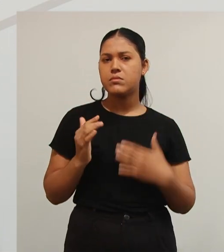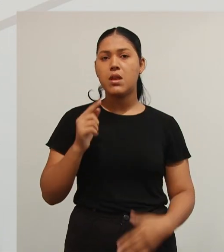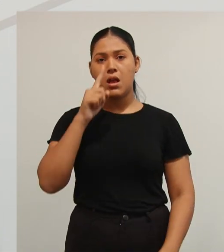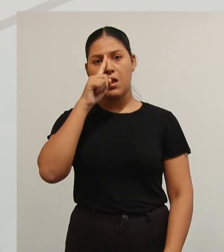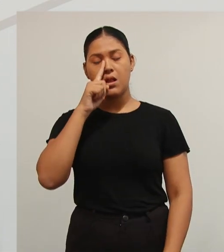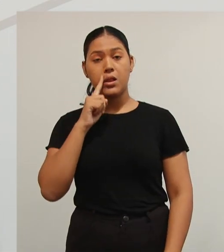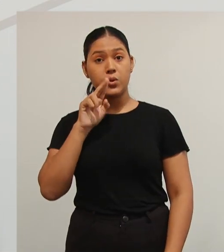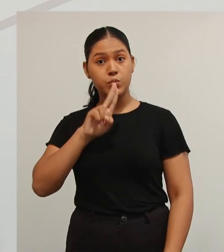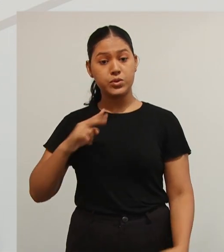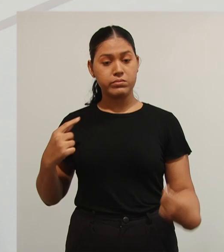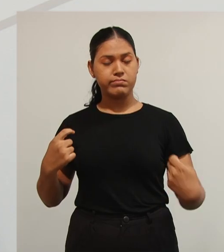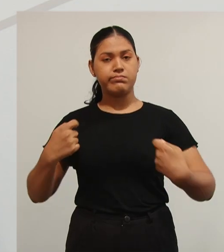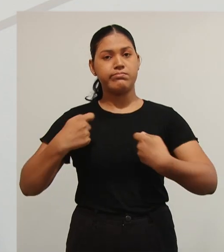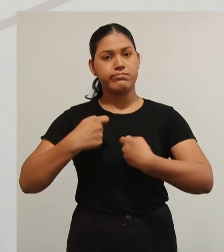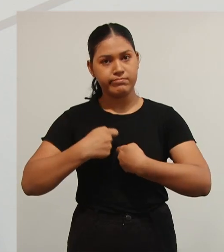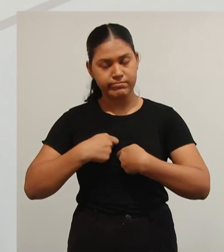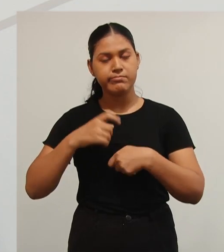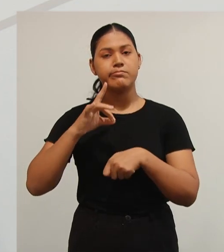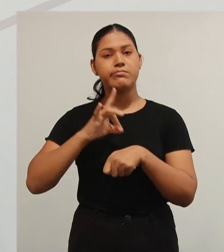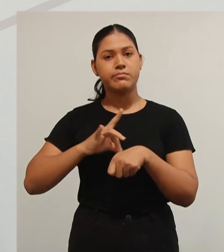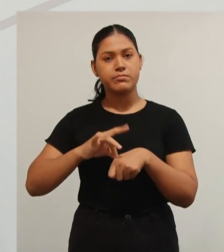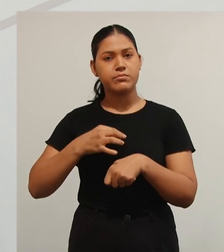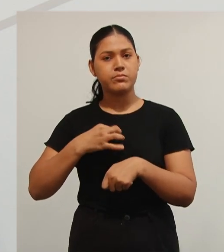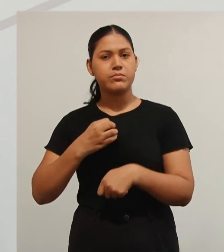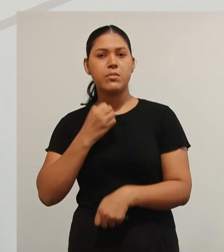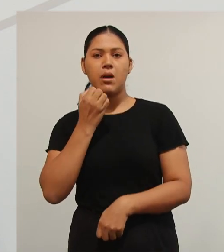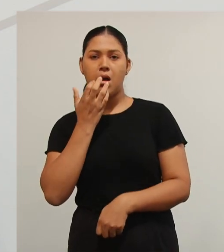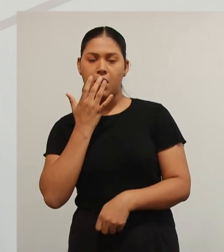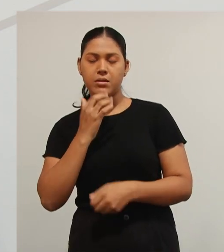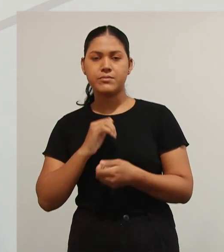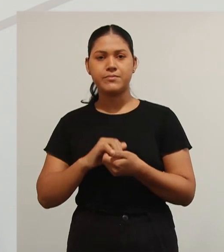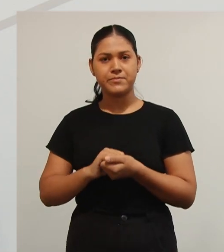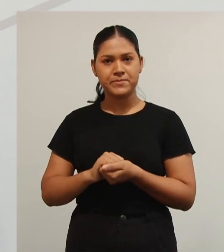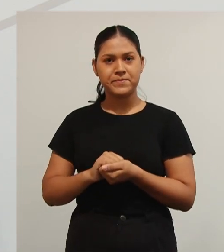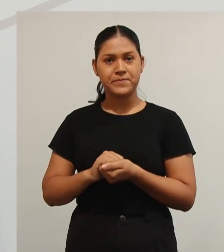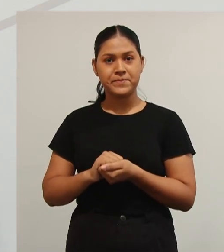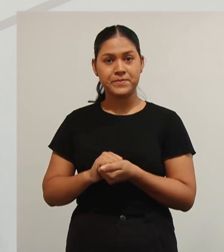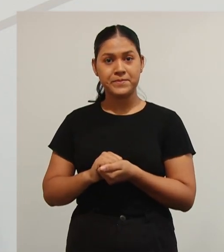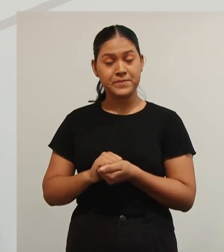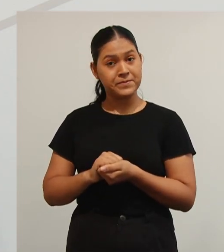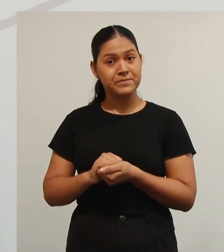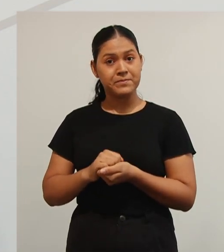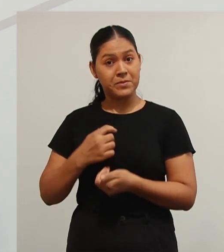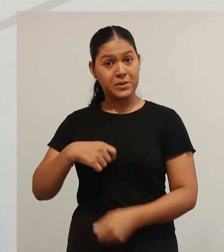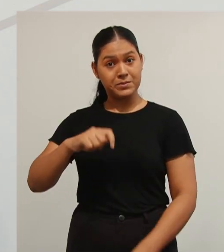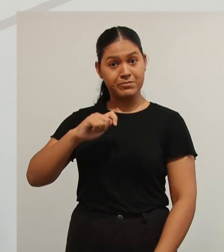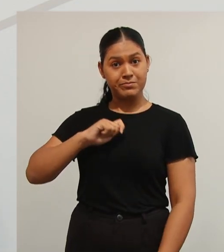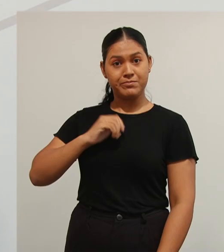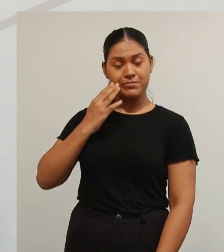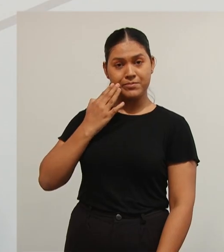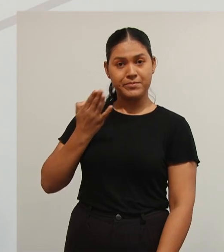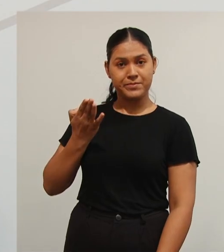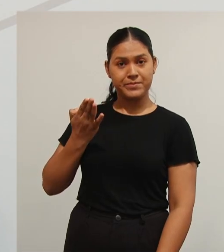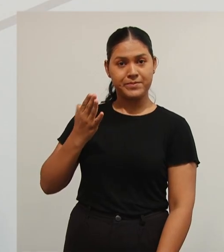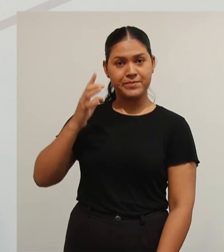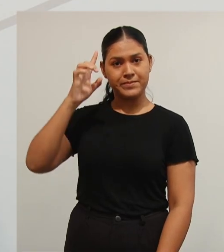estou aqui usando um blazer preto e uma camisa clara. E o sinal que me identifica na comunidade surda é esse aqui.